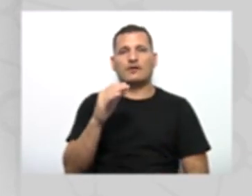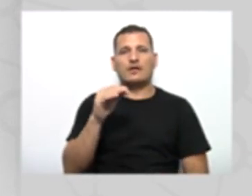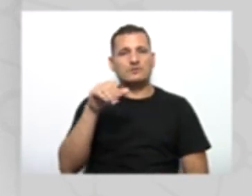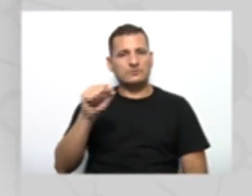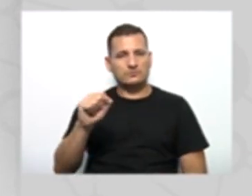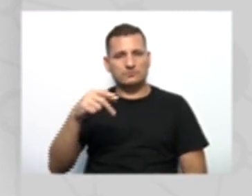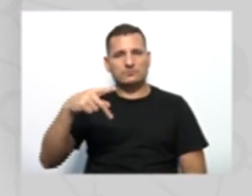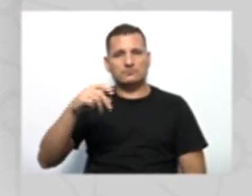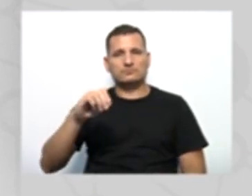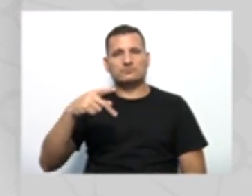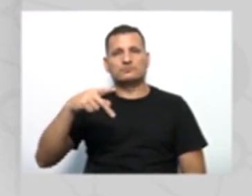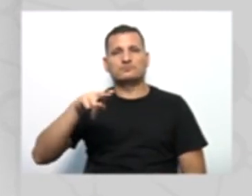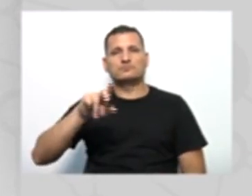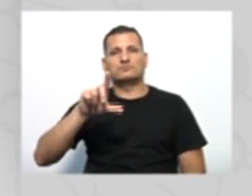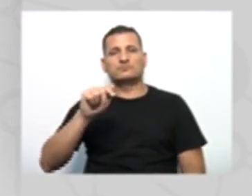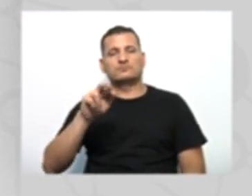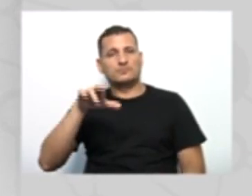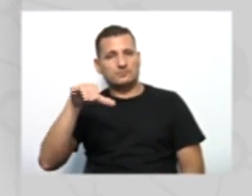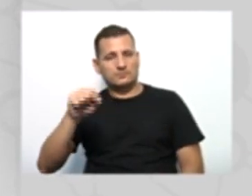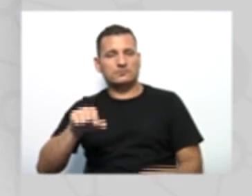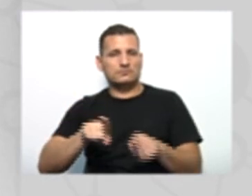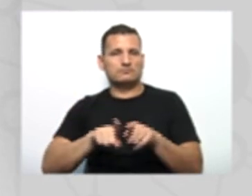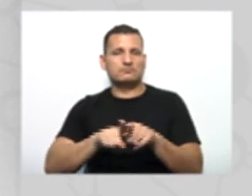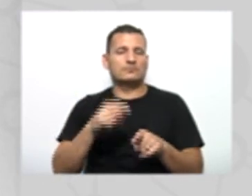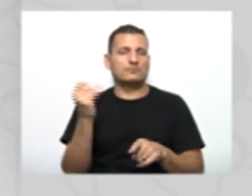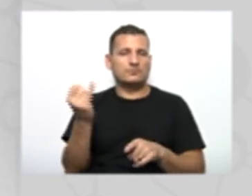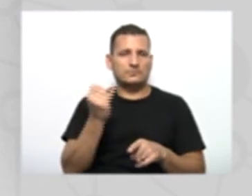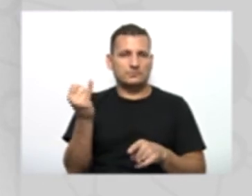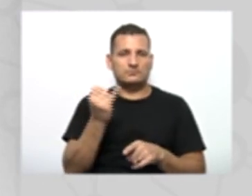depois ela foi se informar, né, na própria